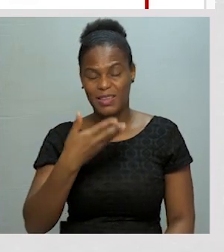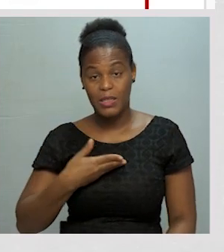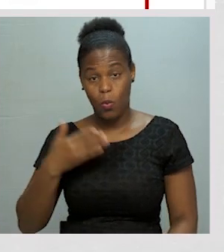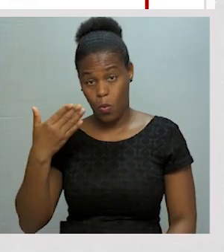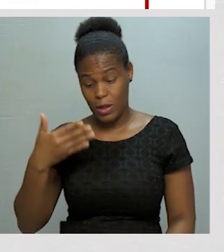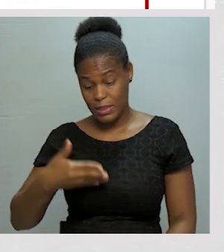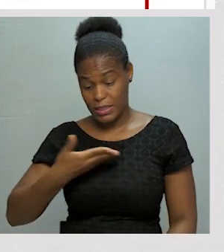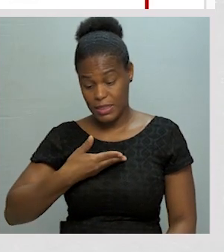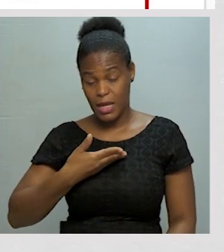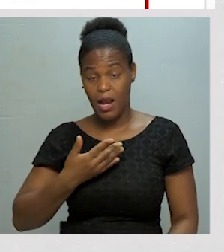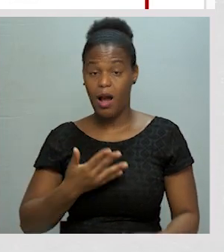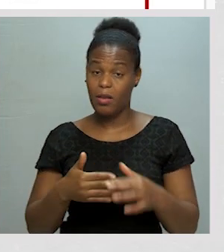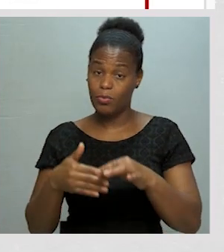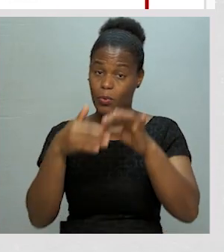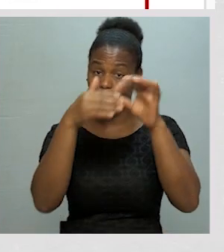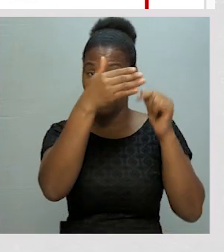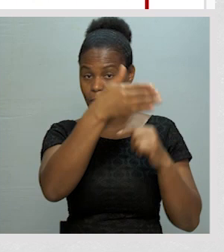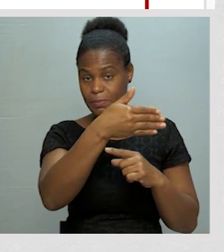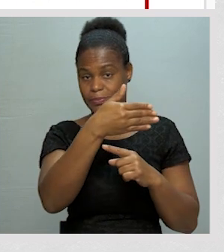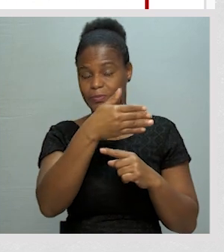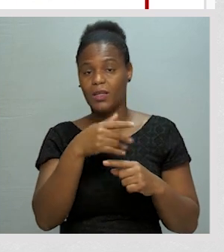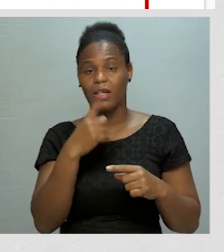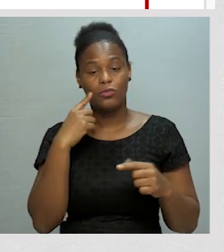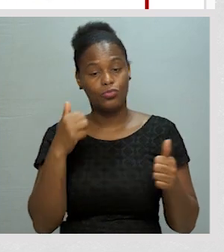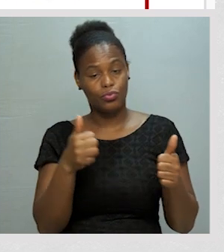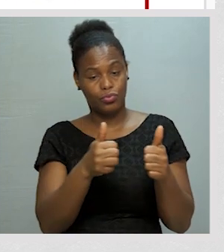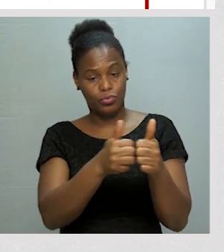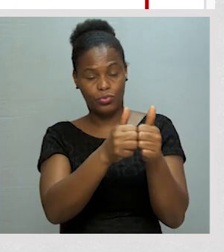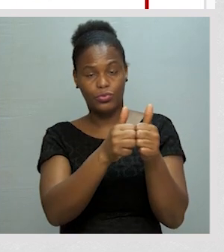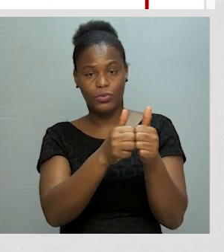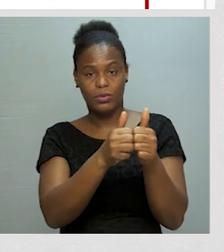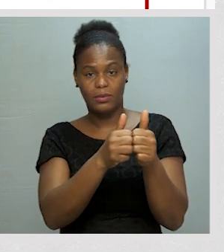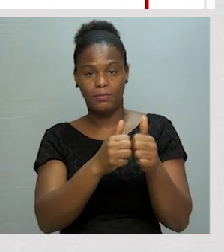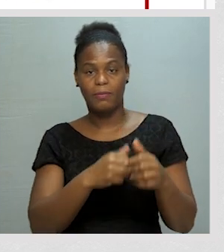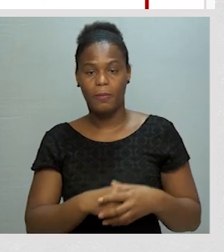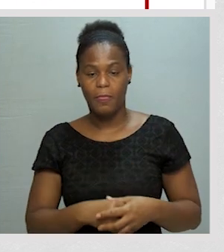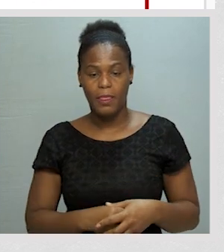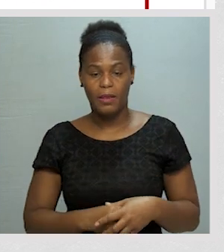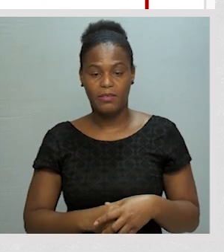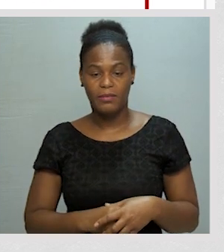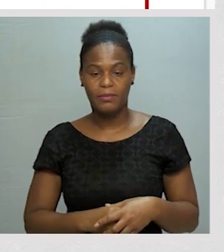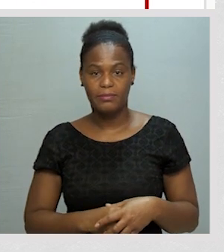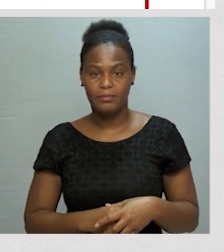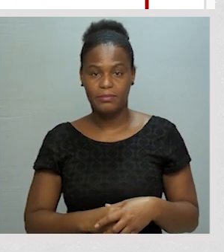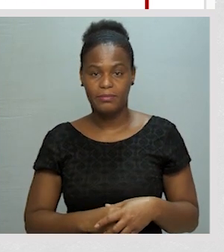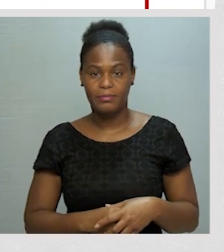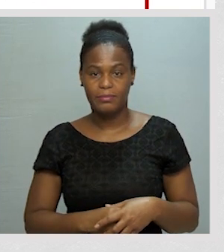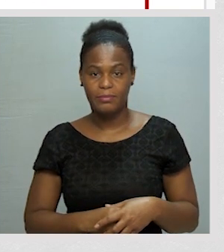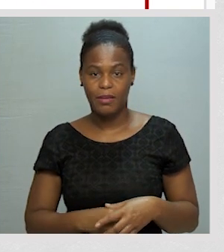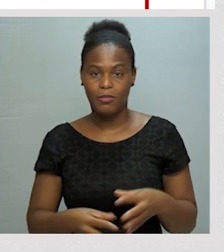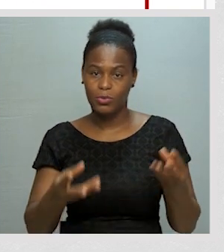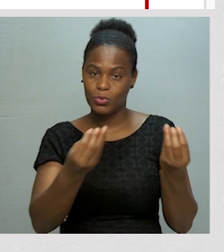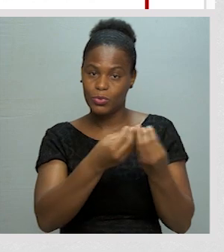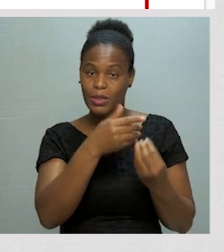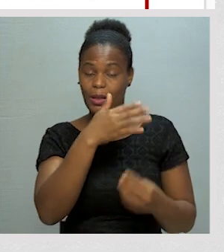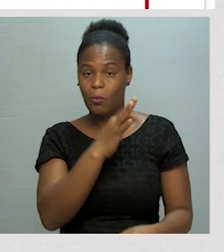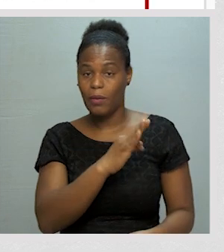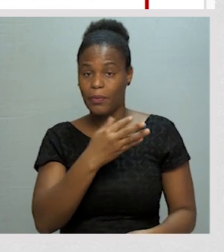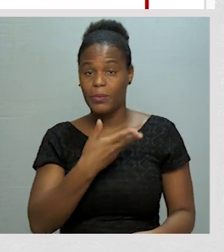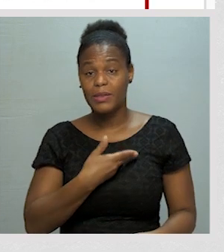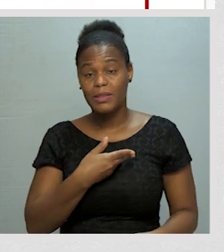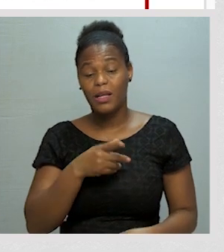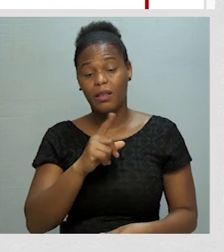ordem errada, foi transportado para a coluna ou casa das dezenas. Ordem